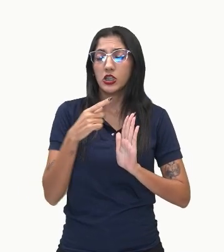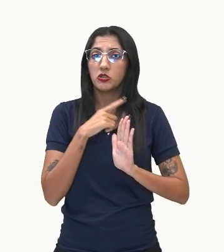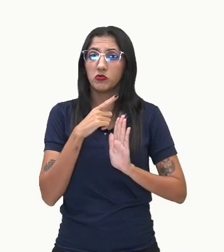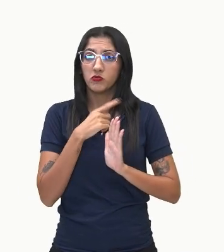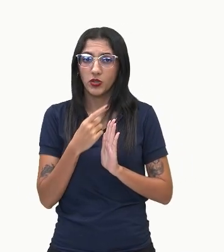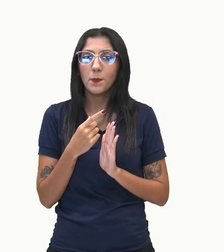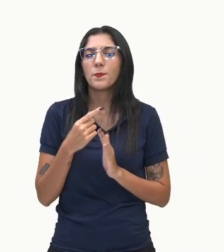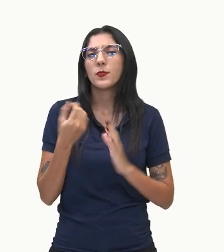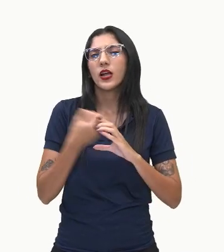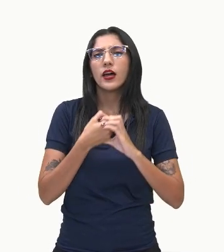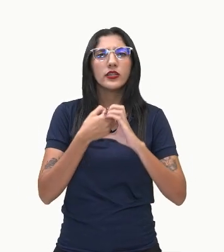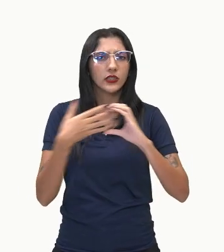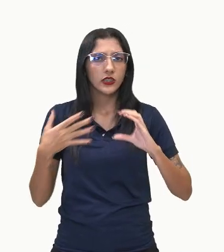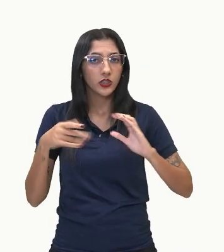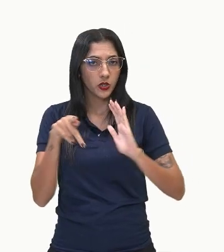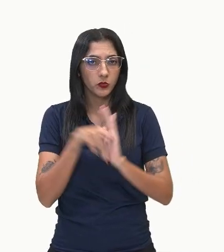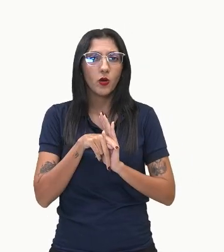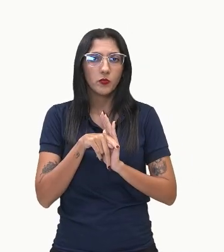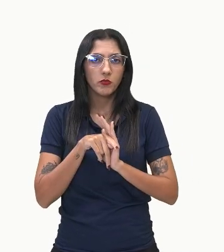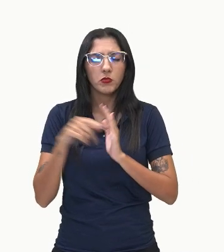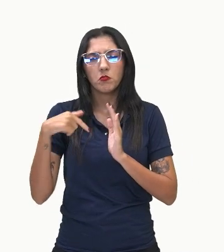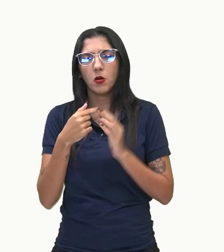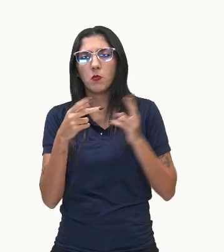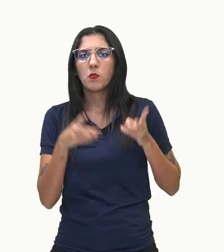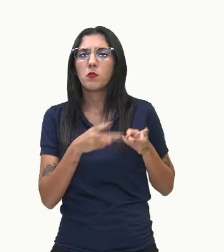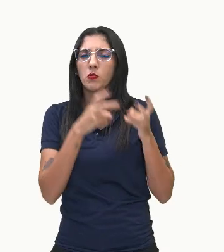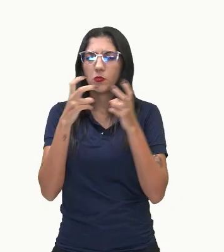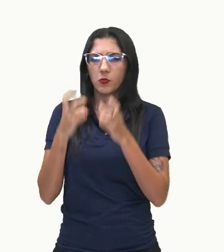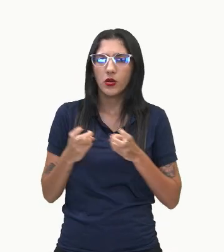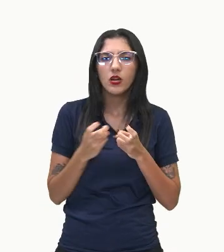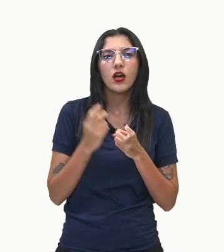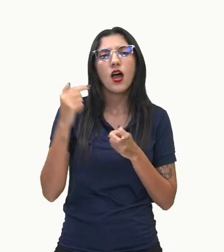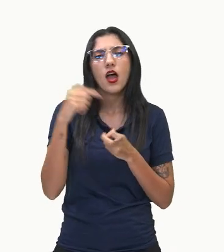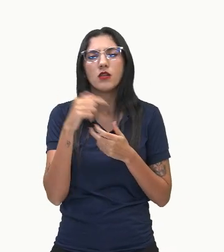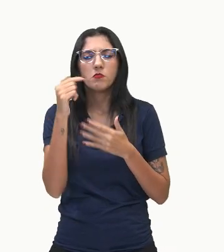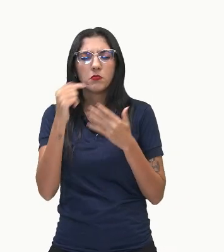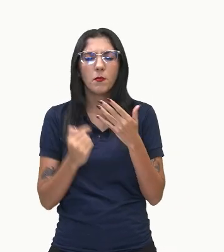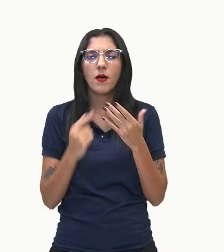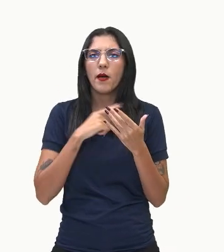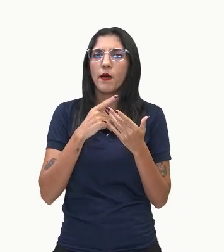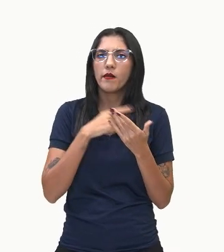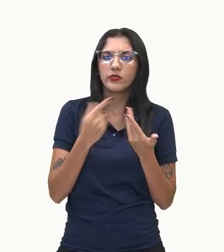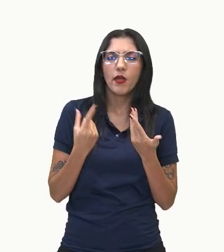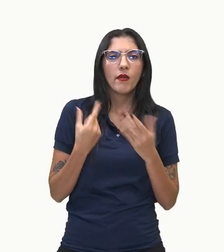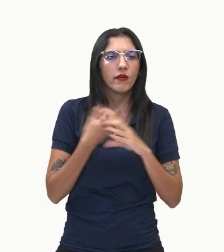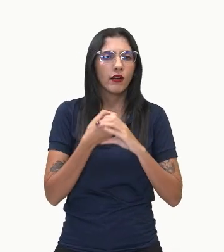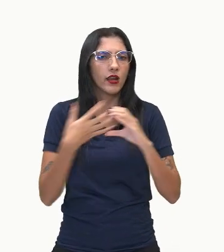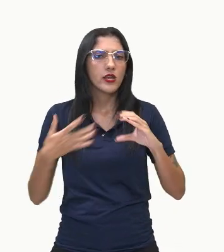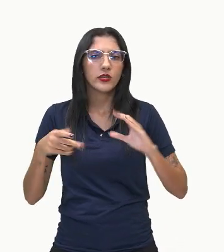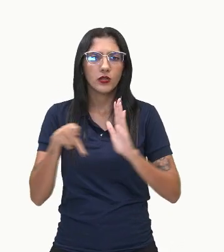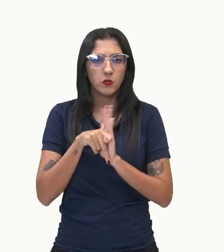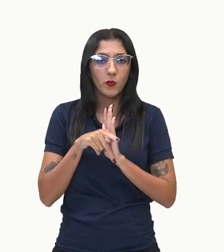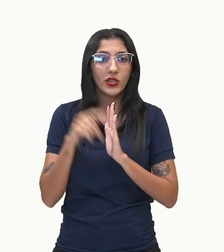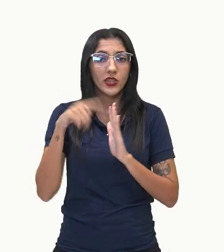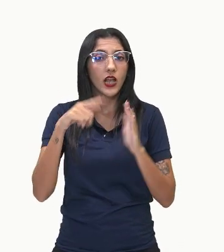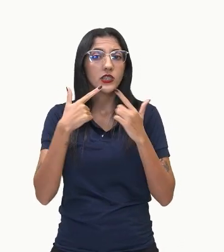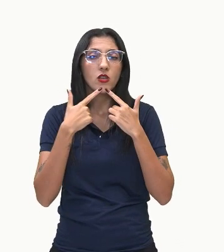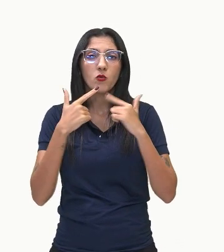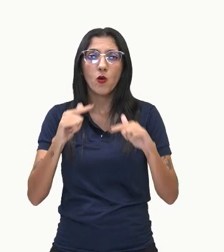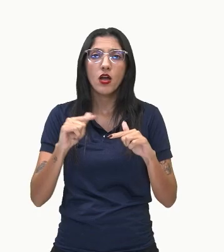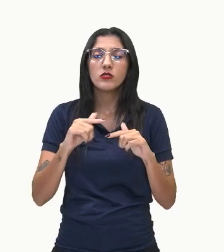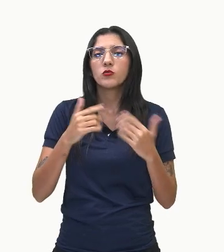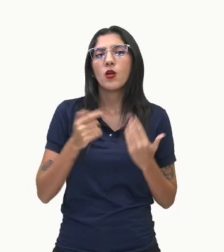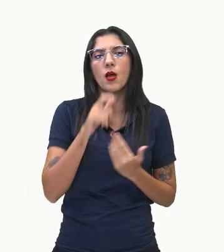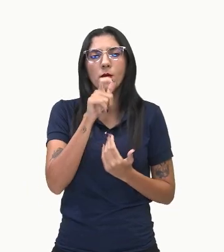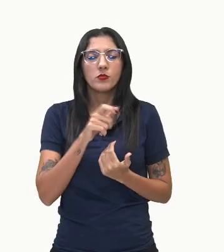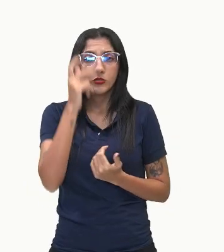as marcas linguísticas. Estas marcas linguísticas são os indícios da linguagem, que revela quem está